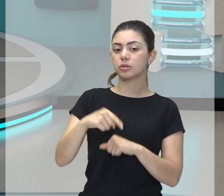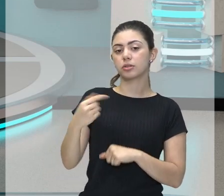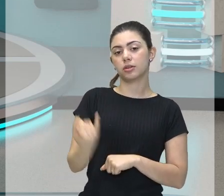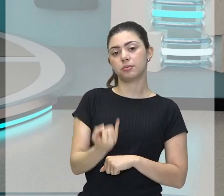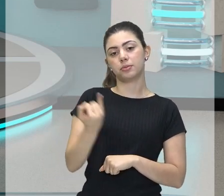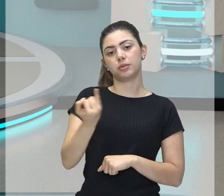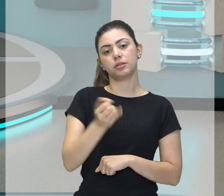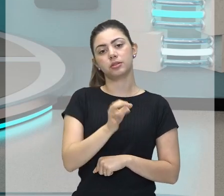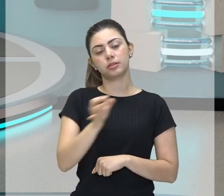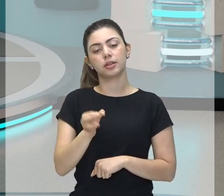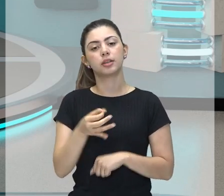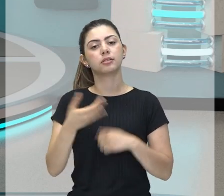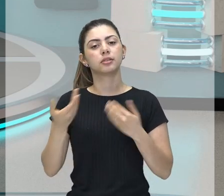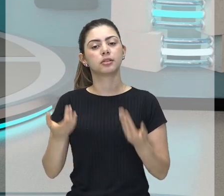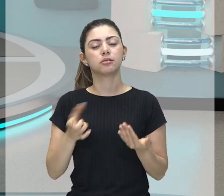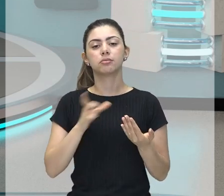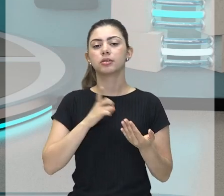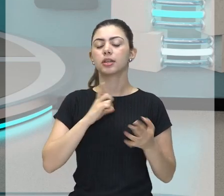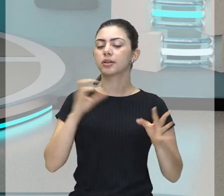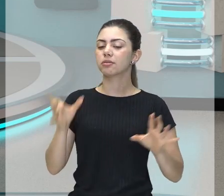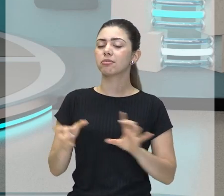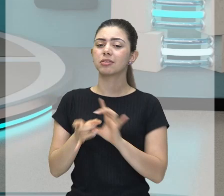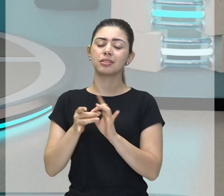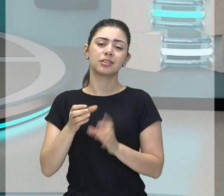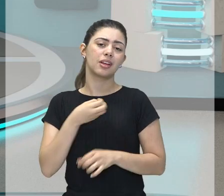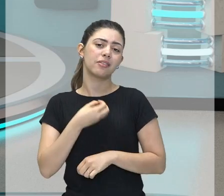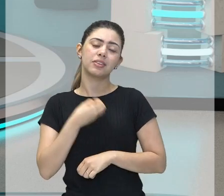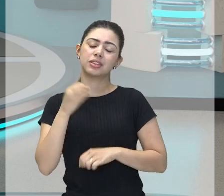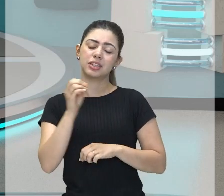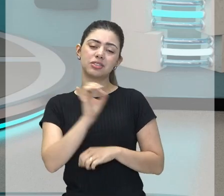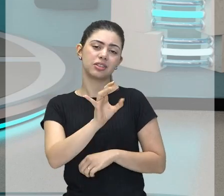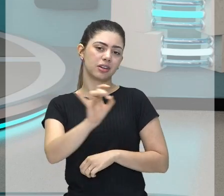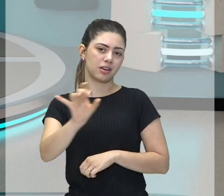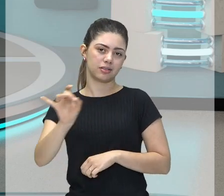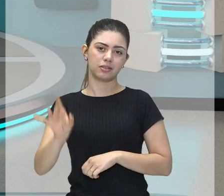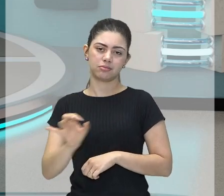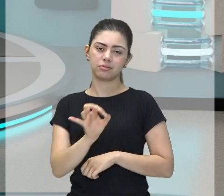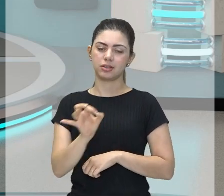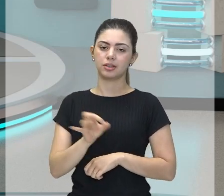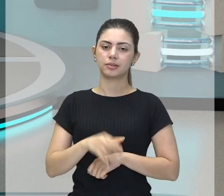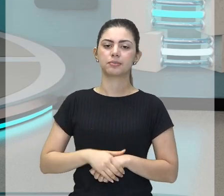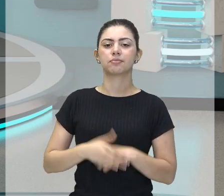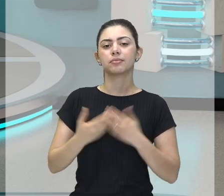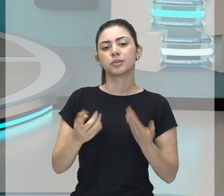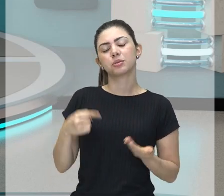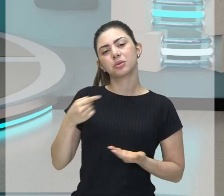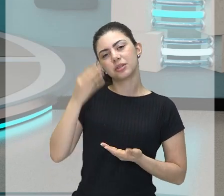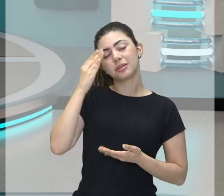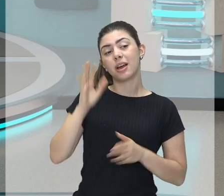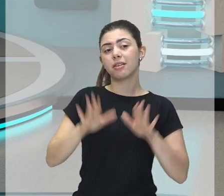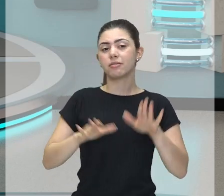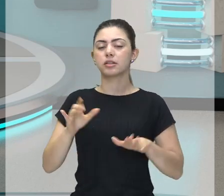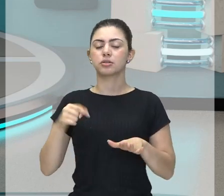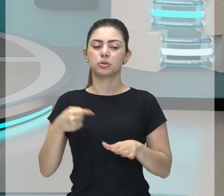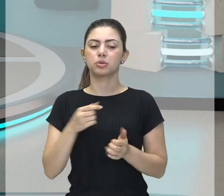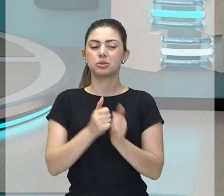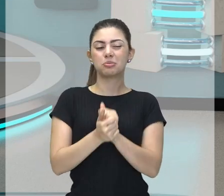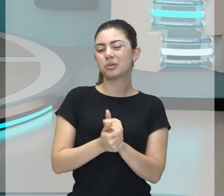está intrínseco na vida de todos nós. Mesmo que a gente não pratique nenhum esporte,